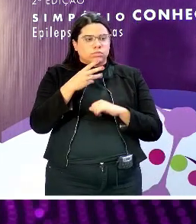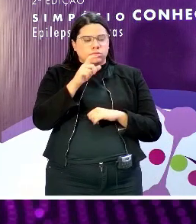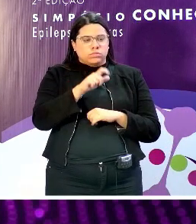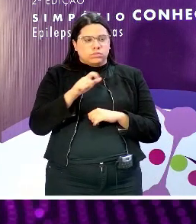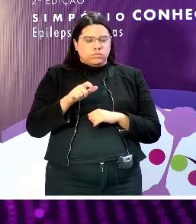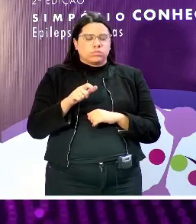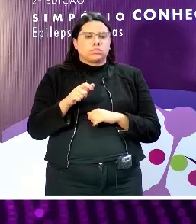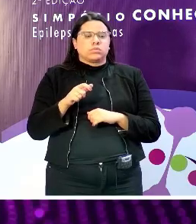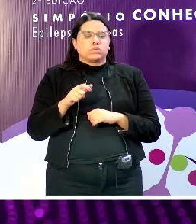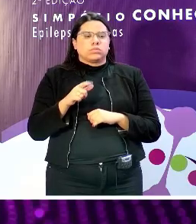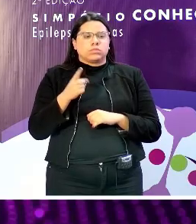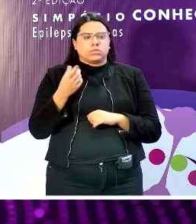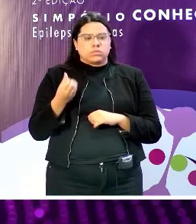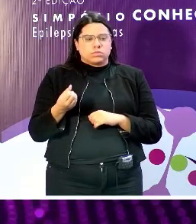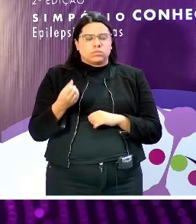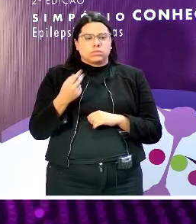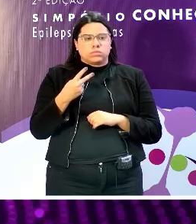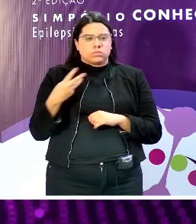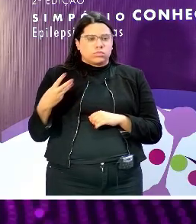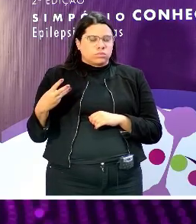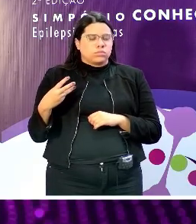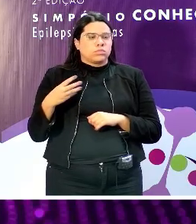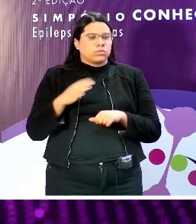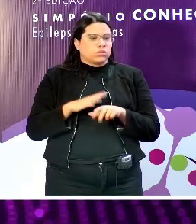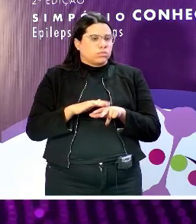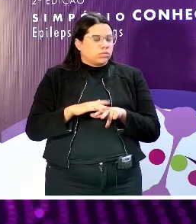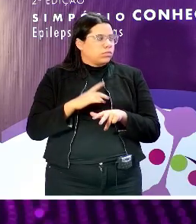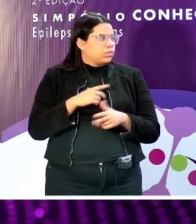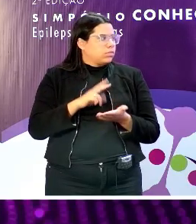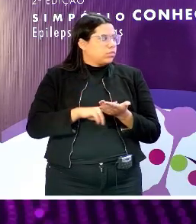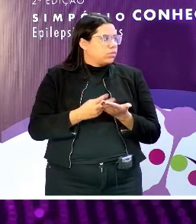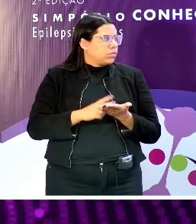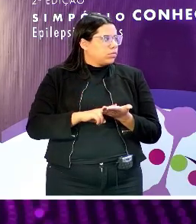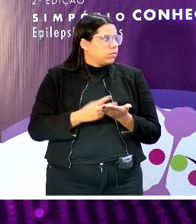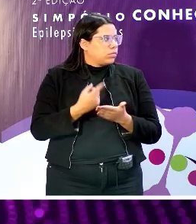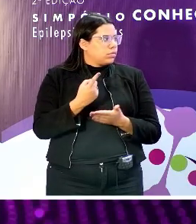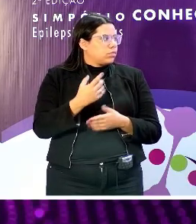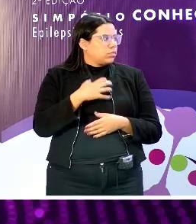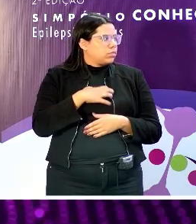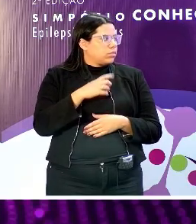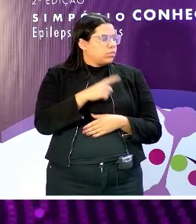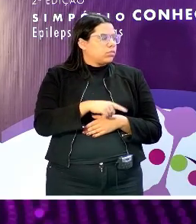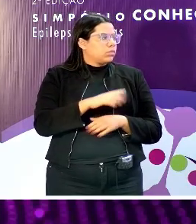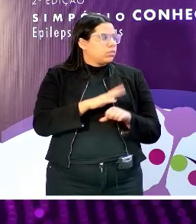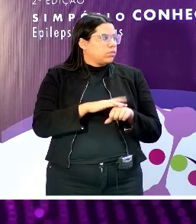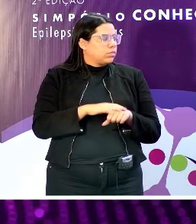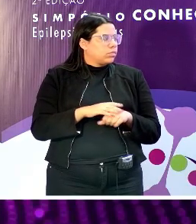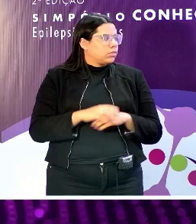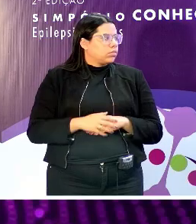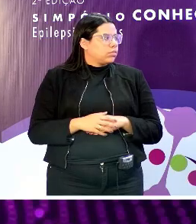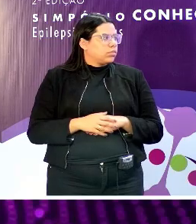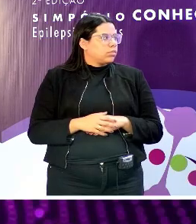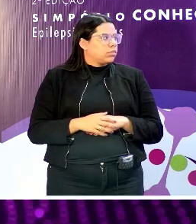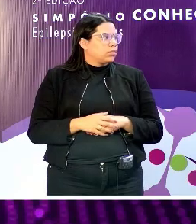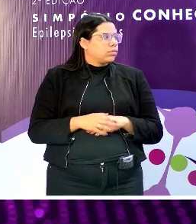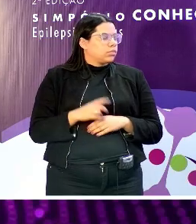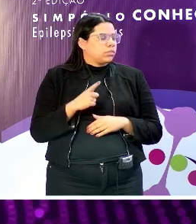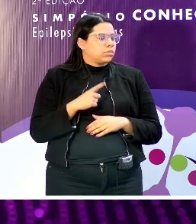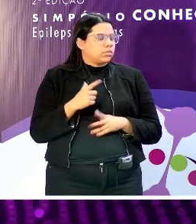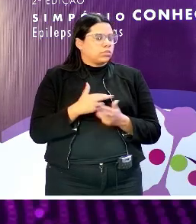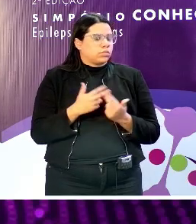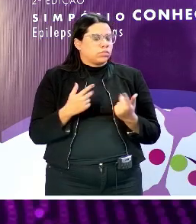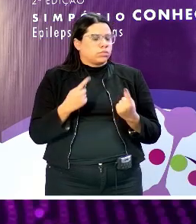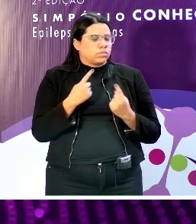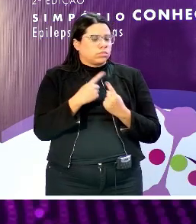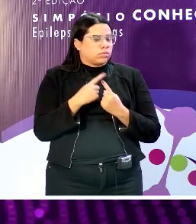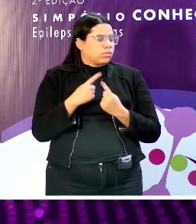E 16 dos 23 apresentam epilepsia como um dos sintomas dessa síndrome. Aqui estão vários tipos de... Todos